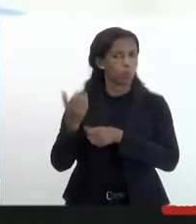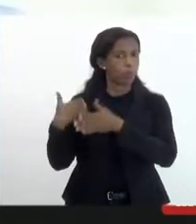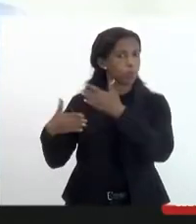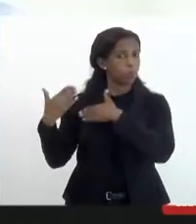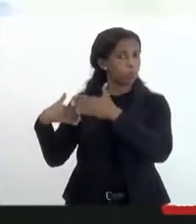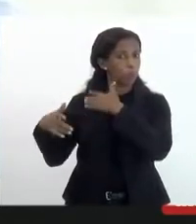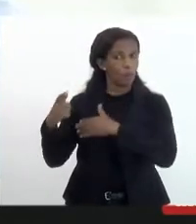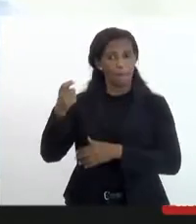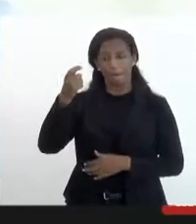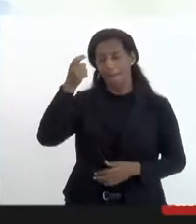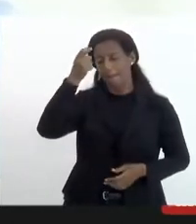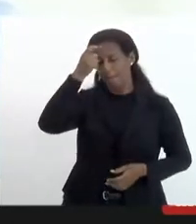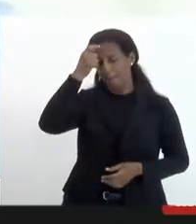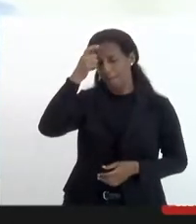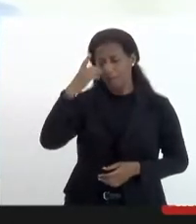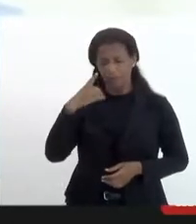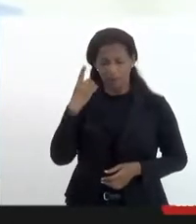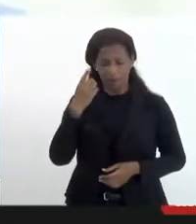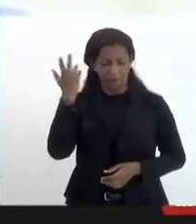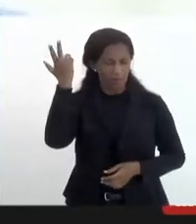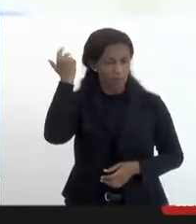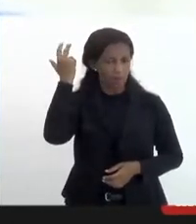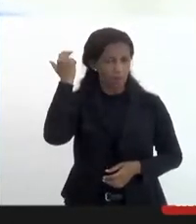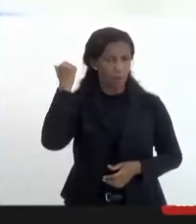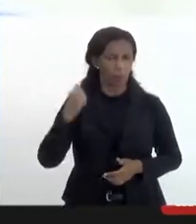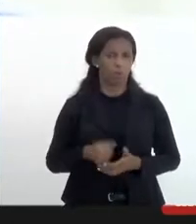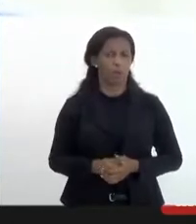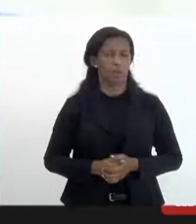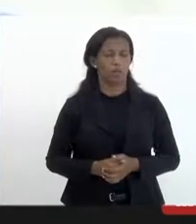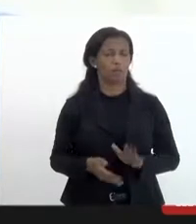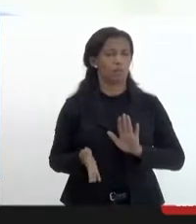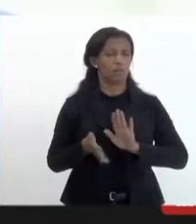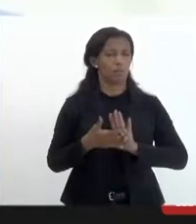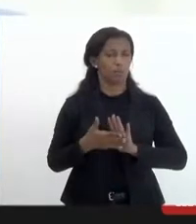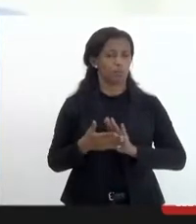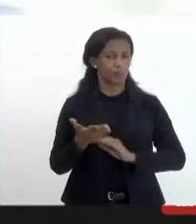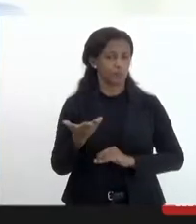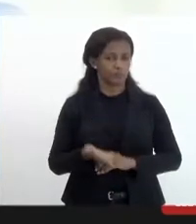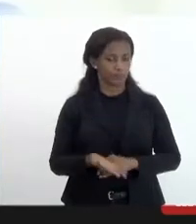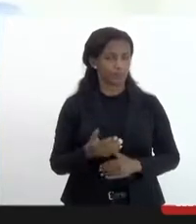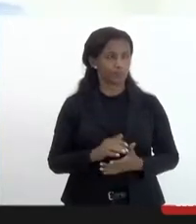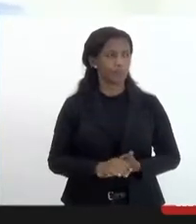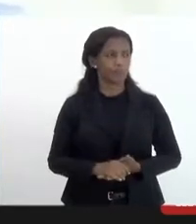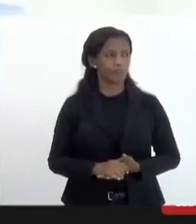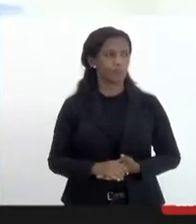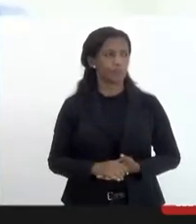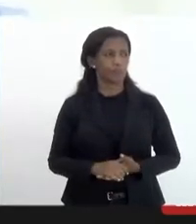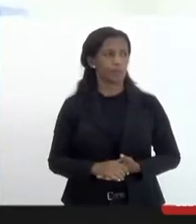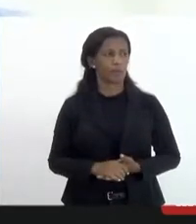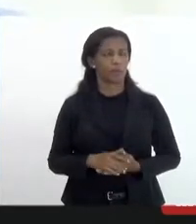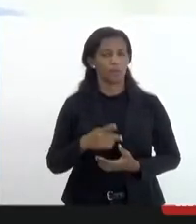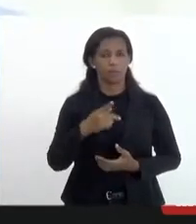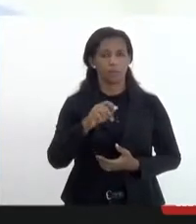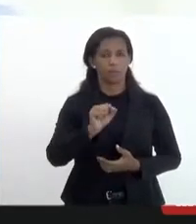eu de memória, foi do deputado Eliomar Coelho essa propositura, a bancada do